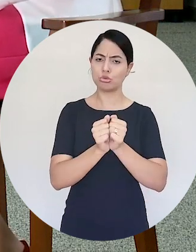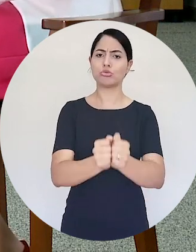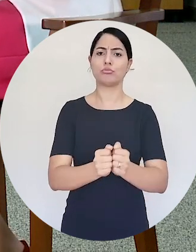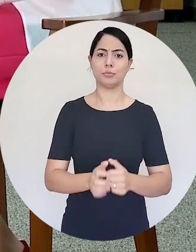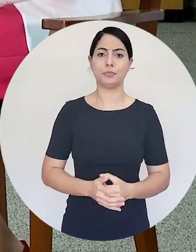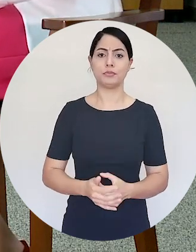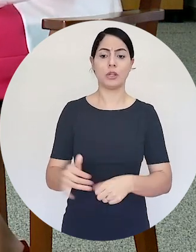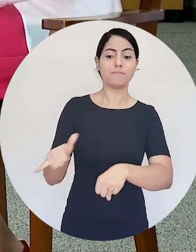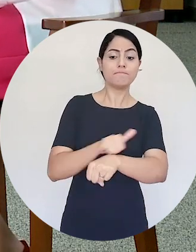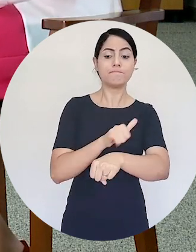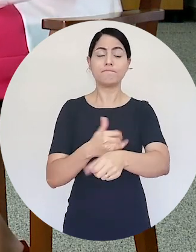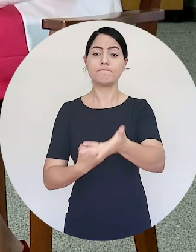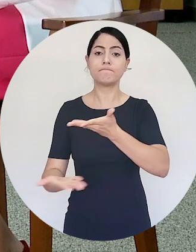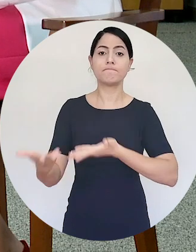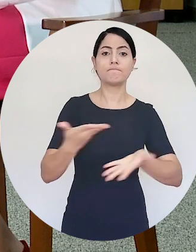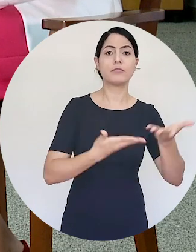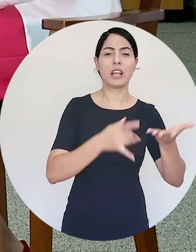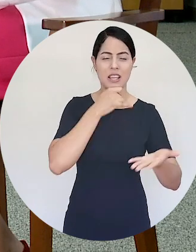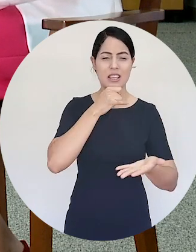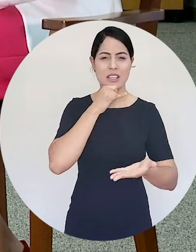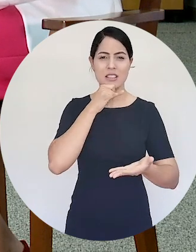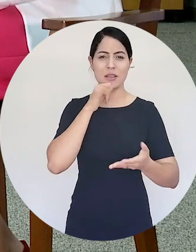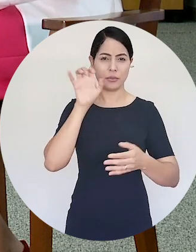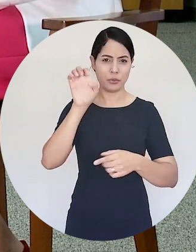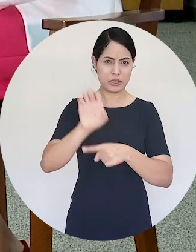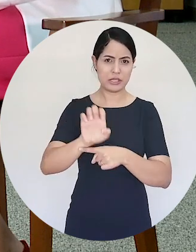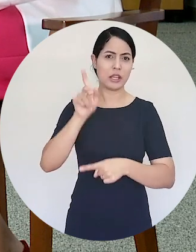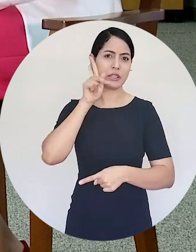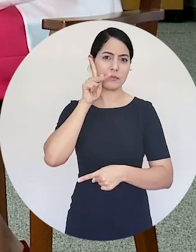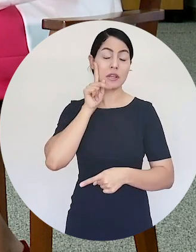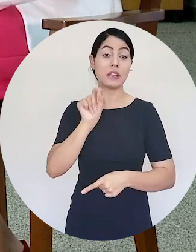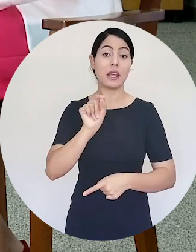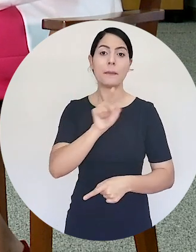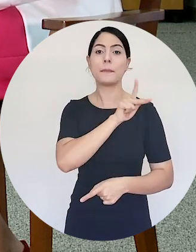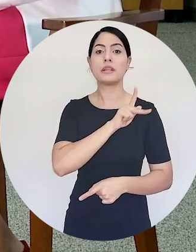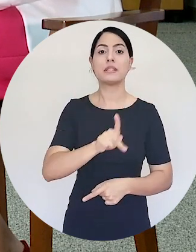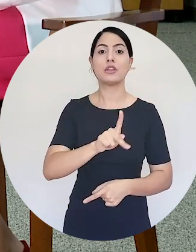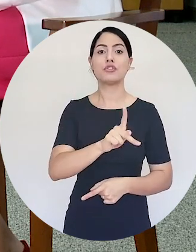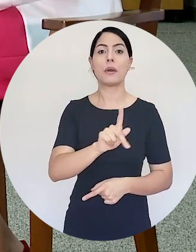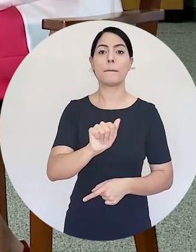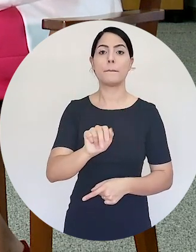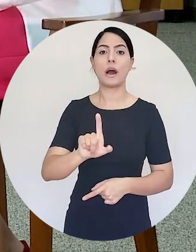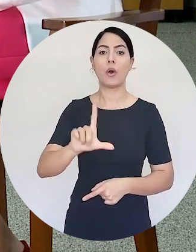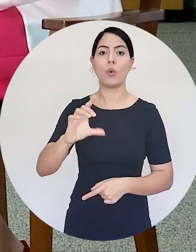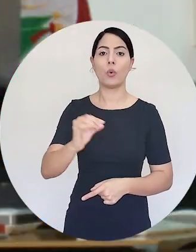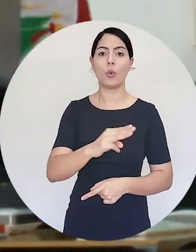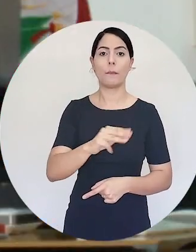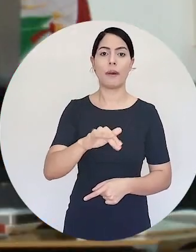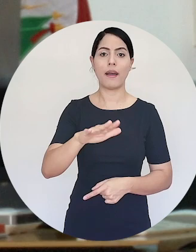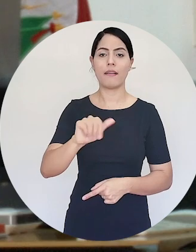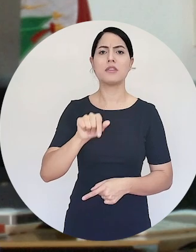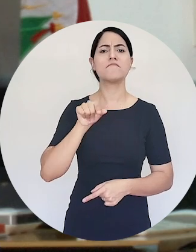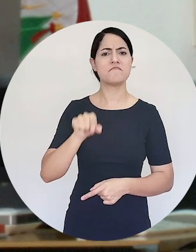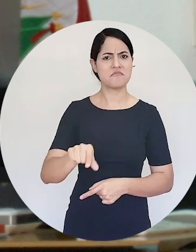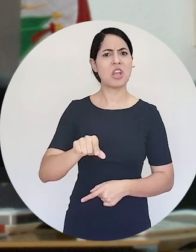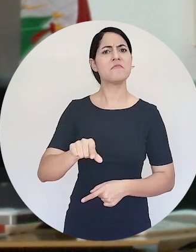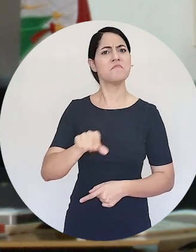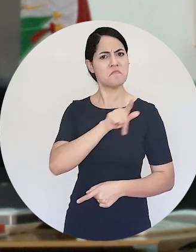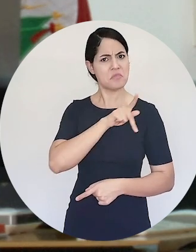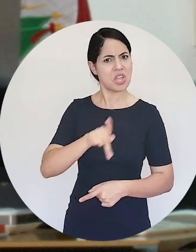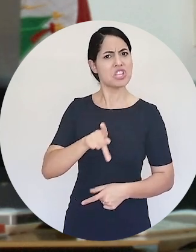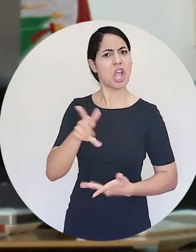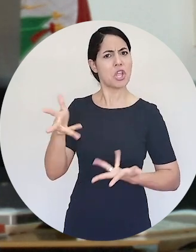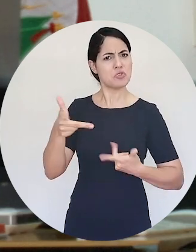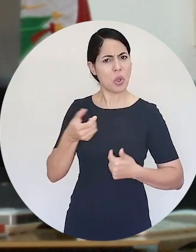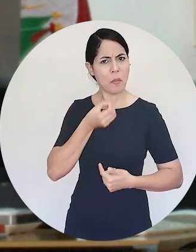articulado, integrado, conduzido pela seccional. Nesse caso da Paraíba, quem está conduzindo é o presidente Paulo Maia, aliás, conduzindo muito bem,